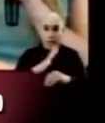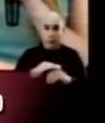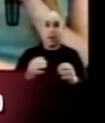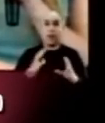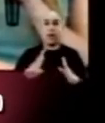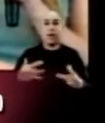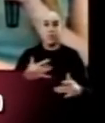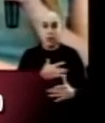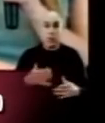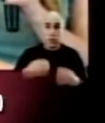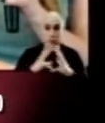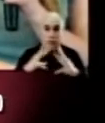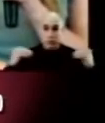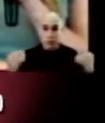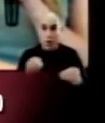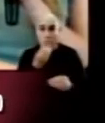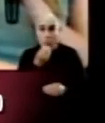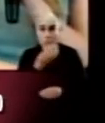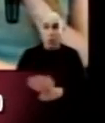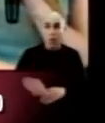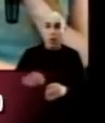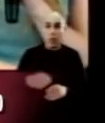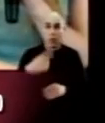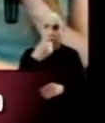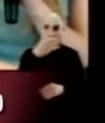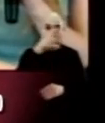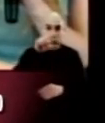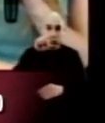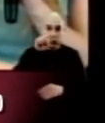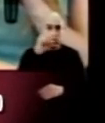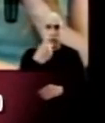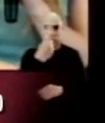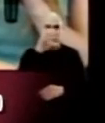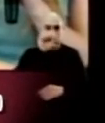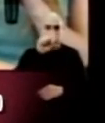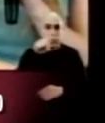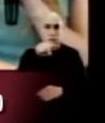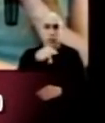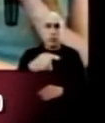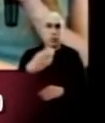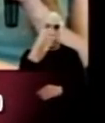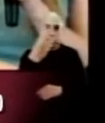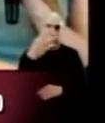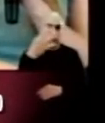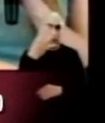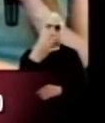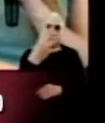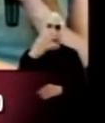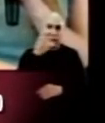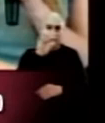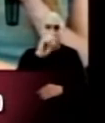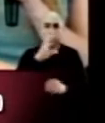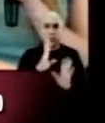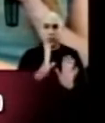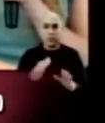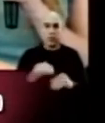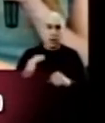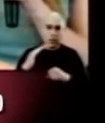com 18.340 pessoas, representando 88,4%. Profissionais de